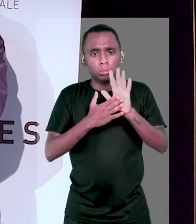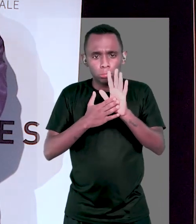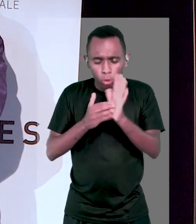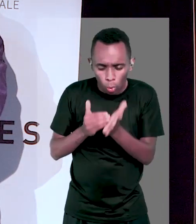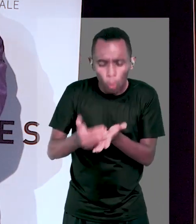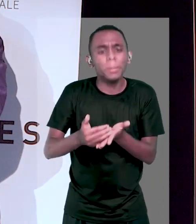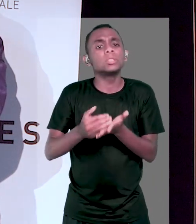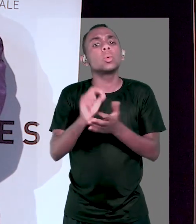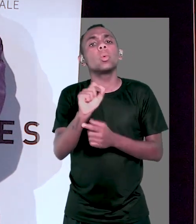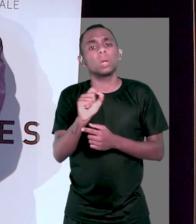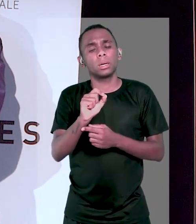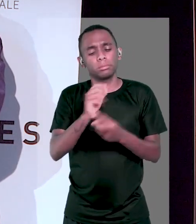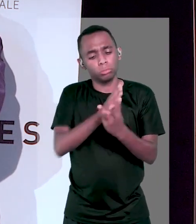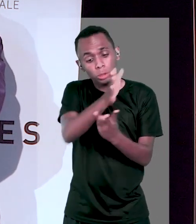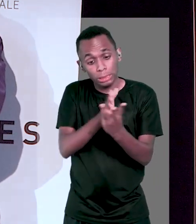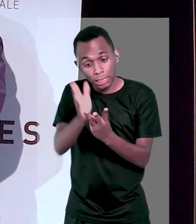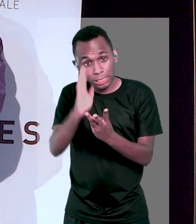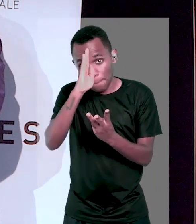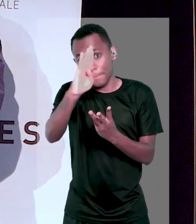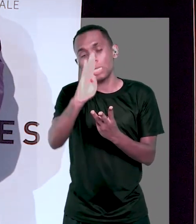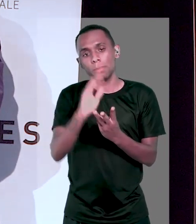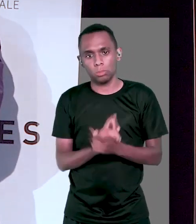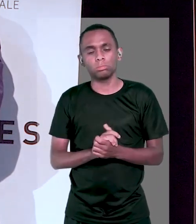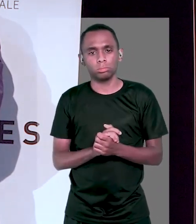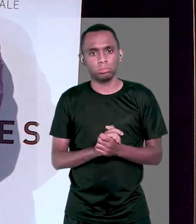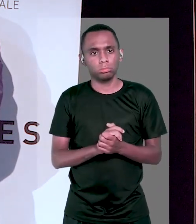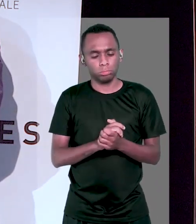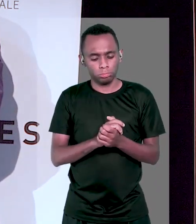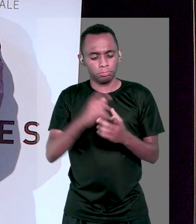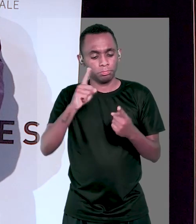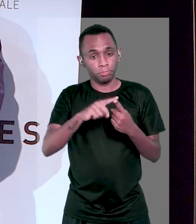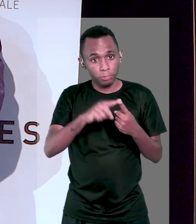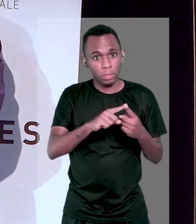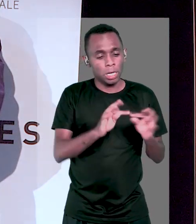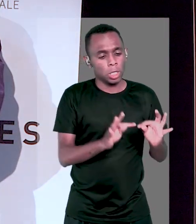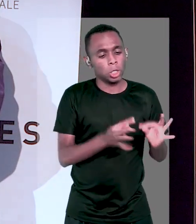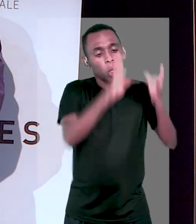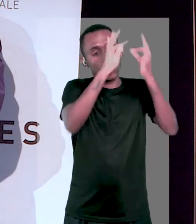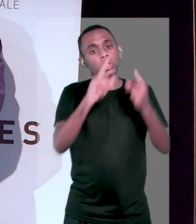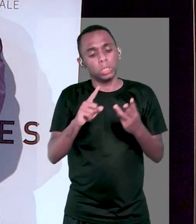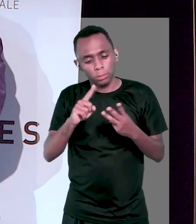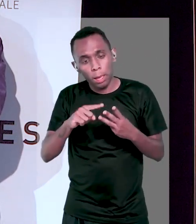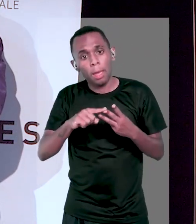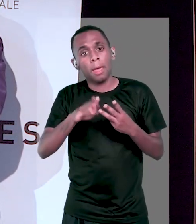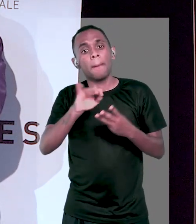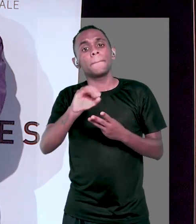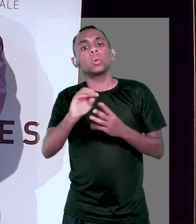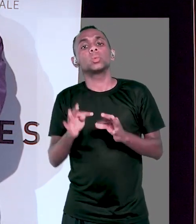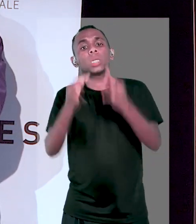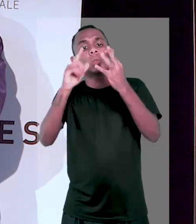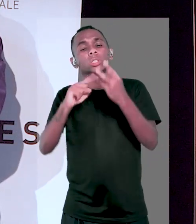outro estado de coisa. A gente está passando por uma grande transformação em todas as áreas da atividade humana. Na política,